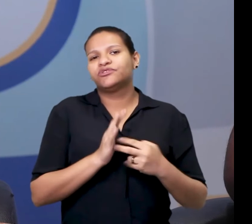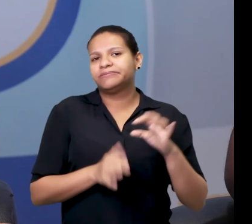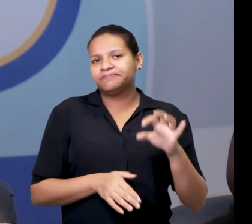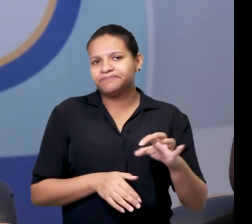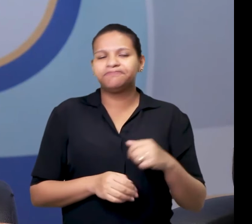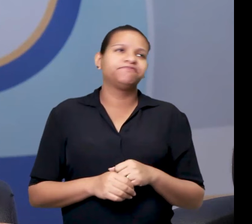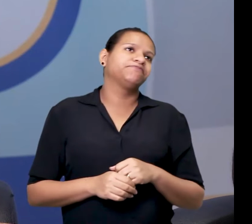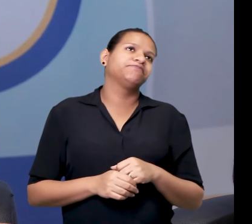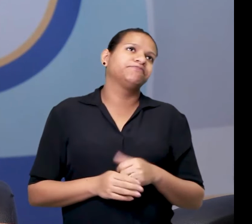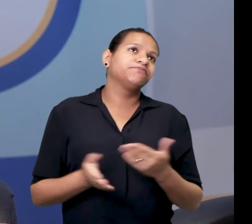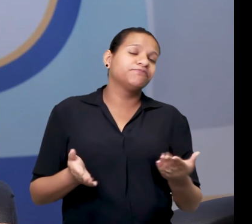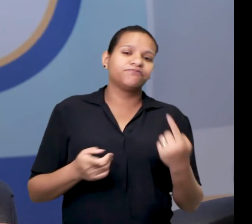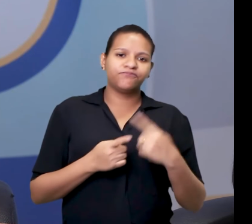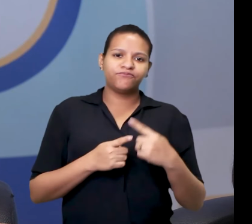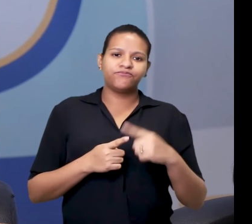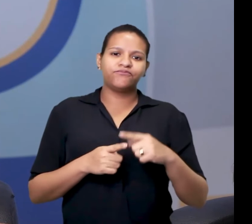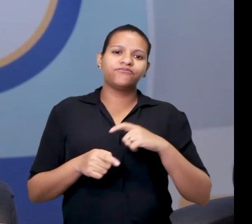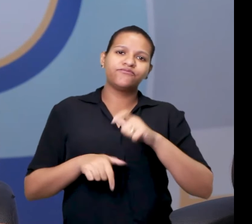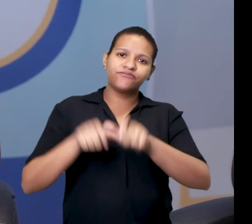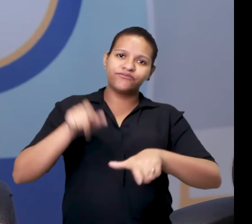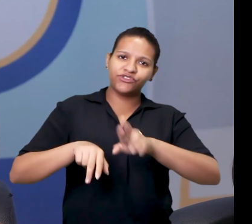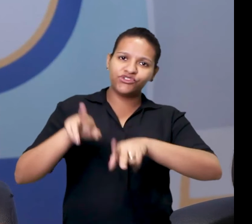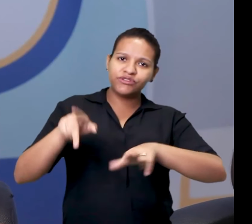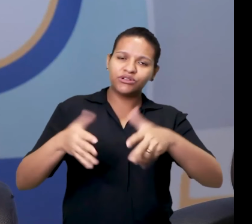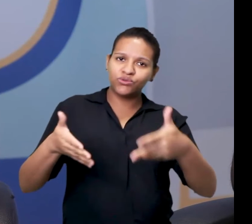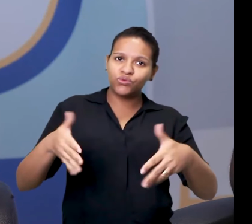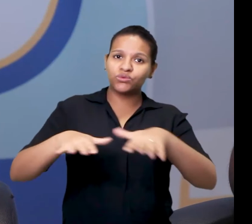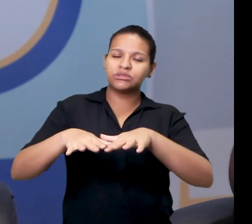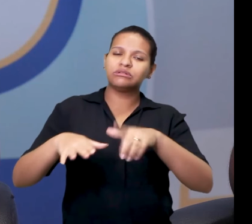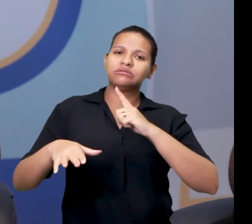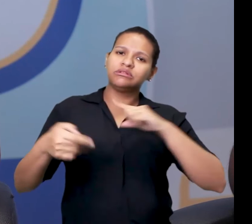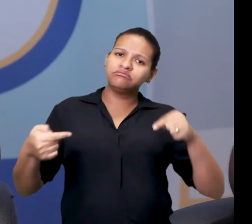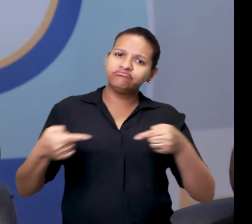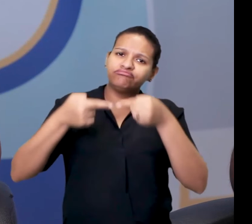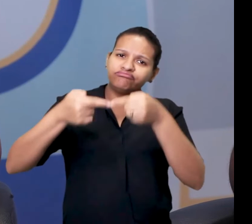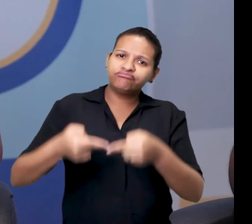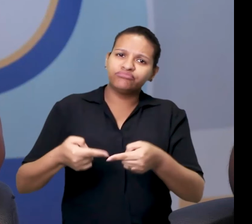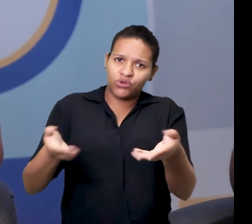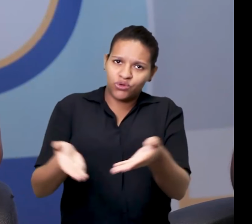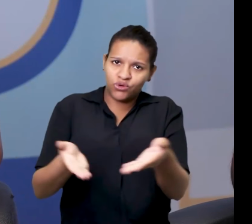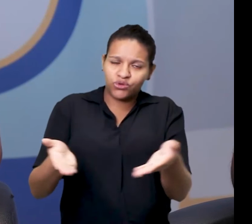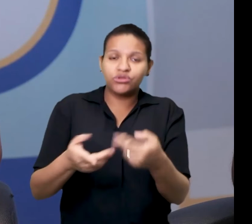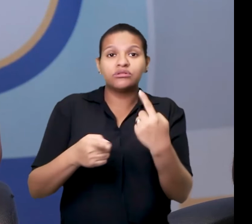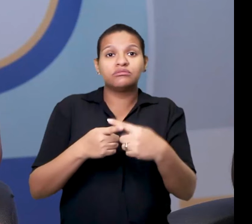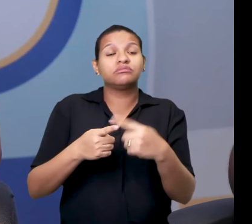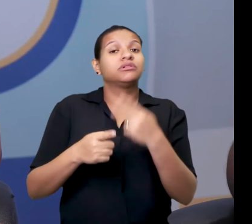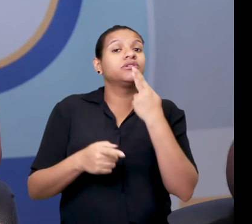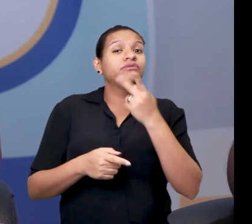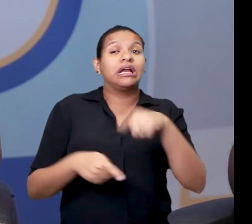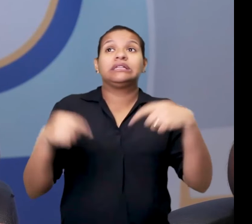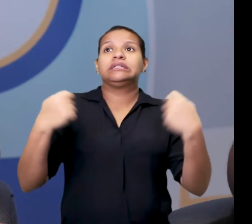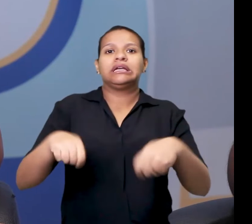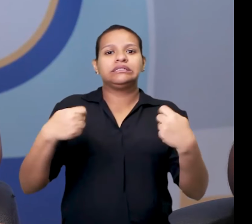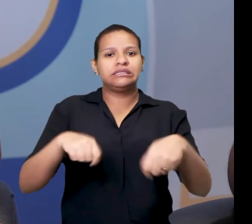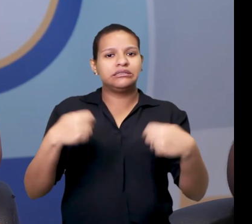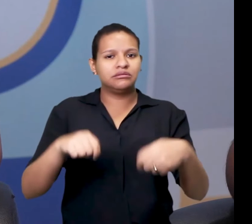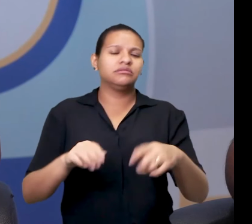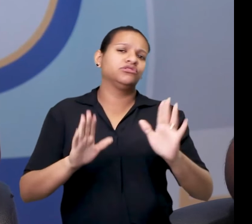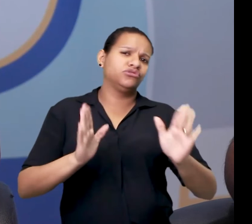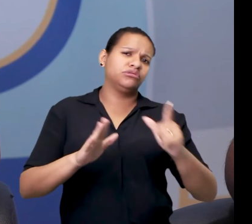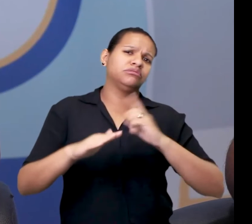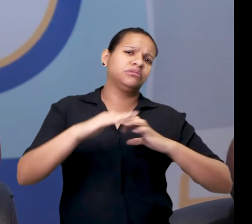que eu quero dizer com isso acho que o discurso da diversidade a inclusão acho que tá bastante alinhado acho que nos dias de hoje como uma necessidade